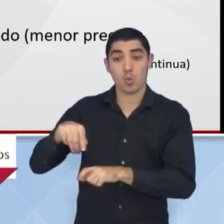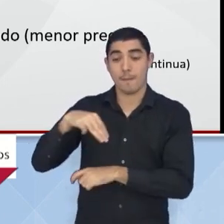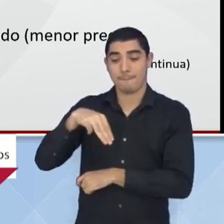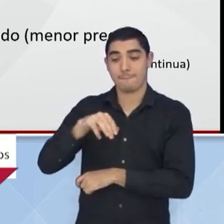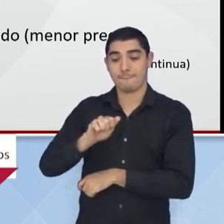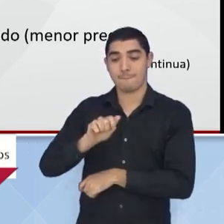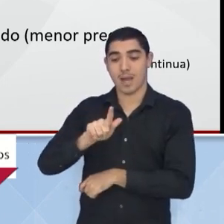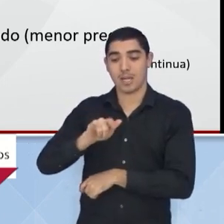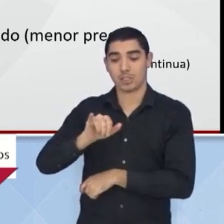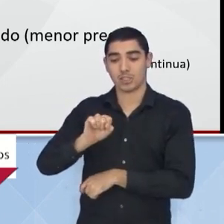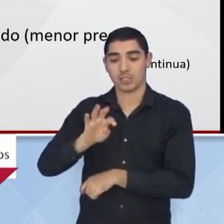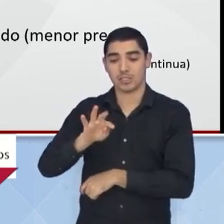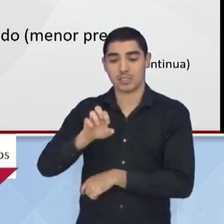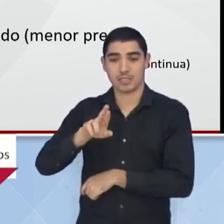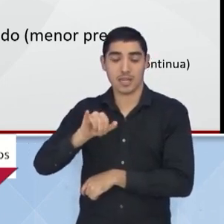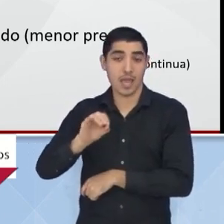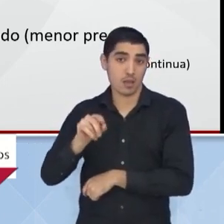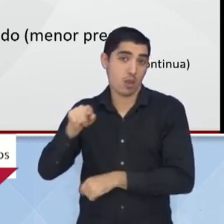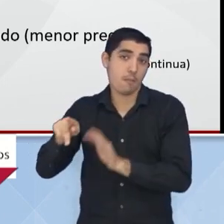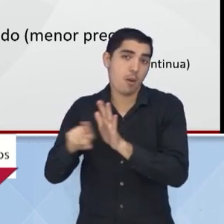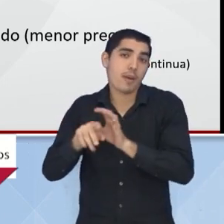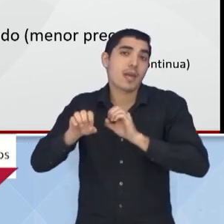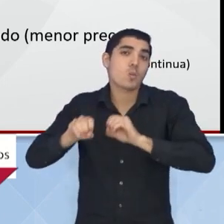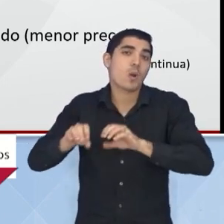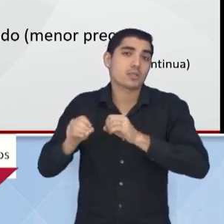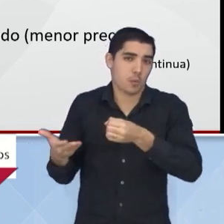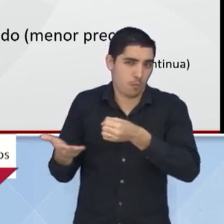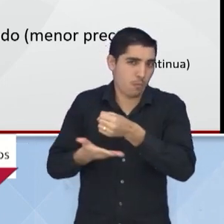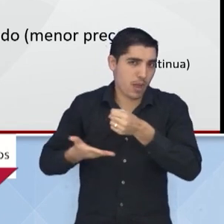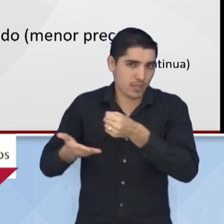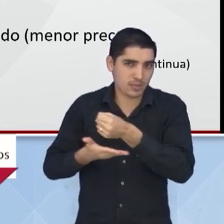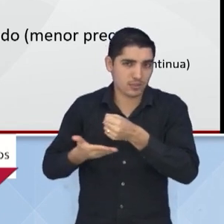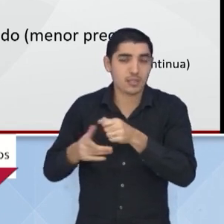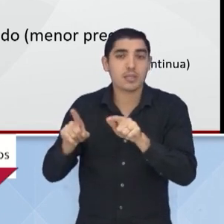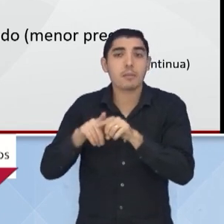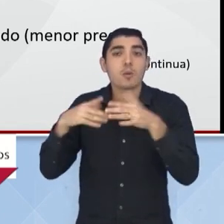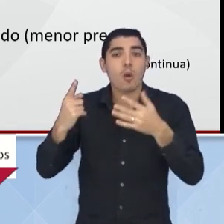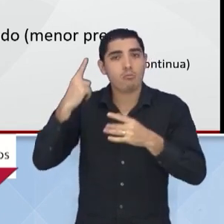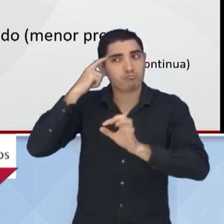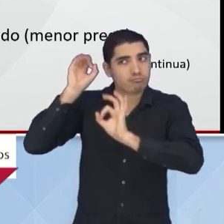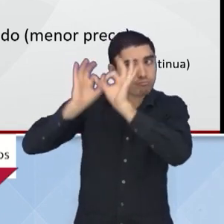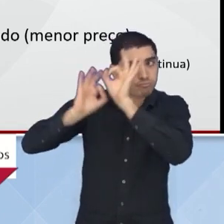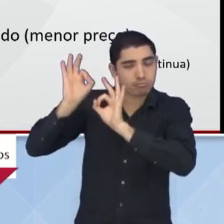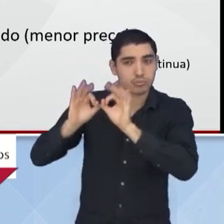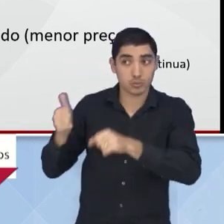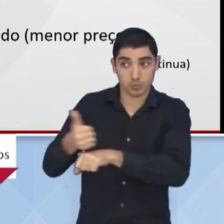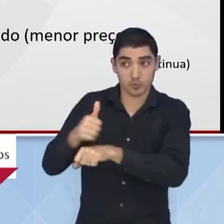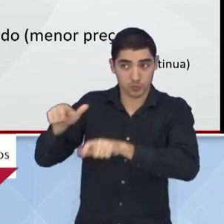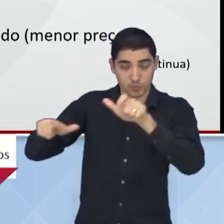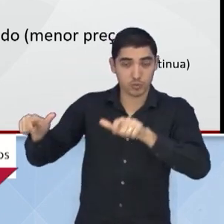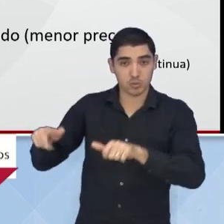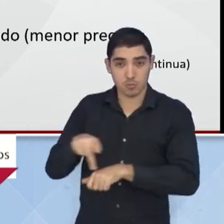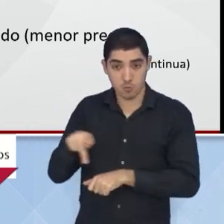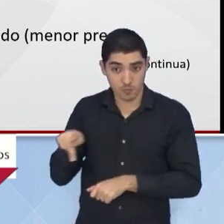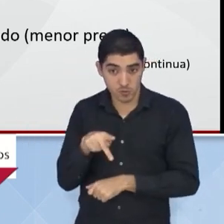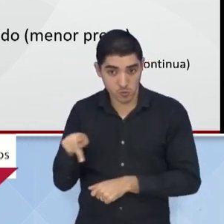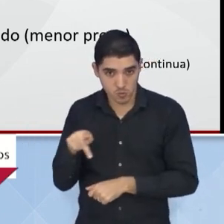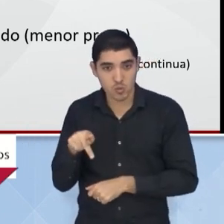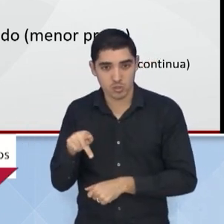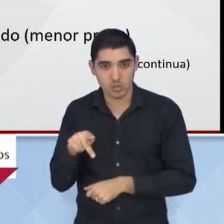né da Educação Básica e do plano de carreira dos profissionais do magistério inclusive uma exigência lá da outra lei